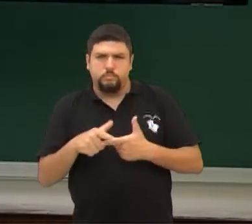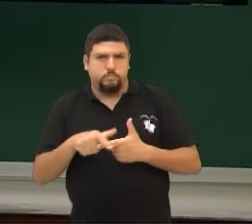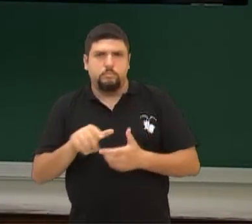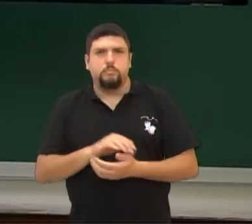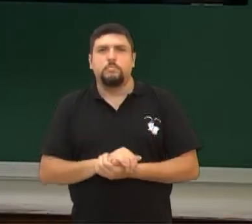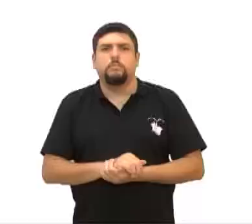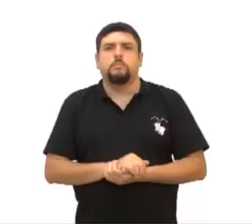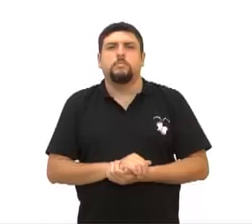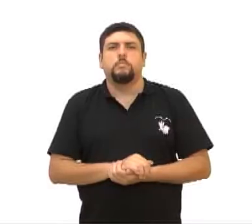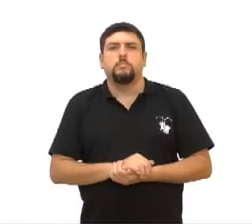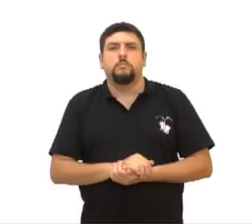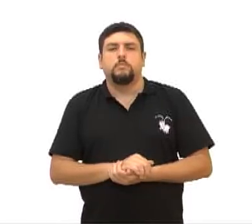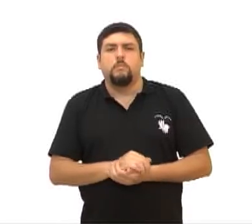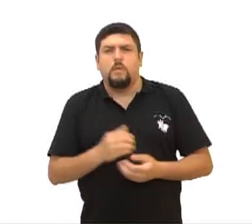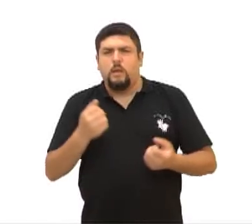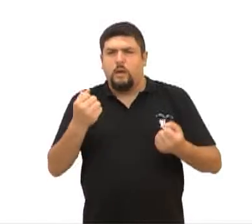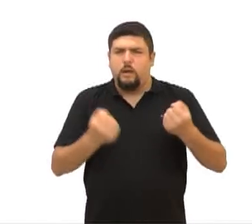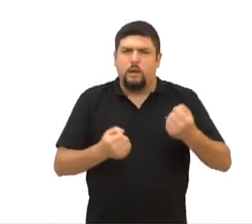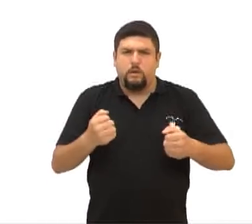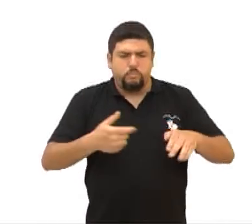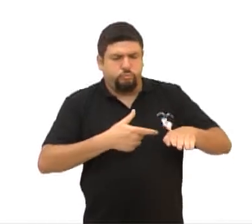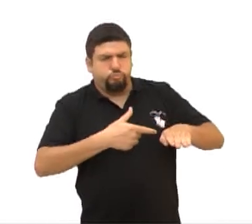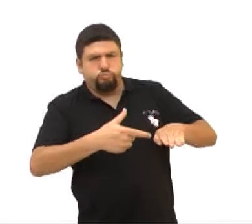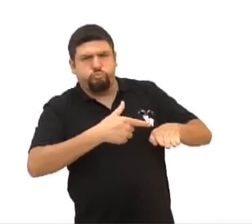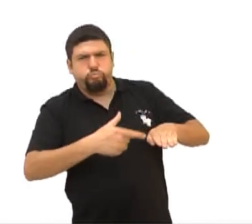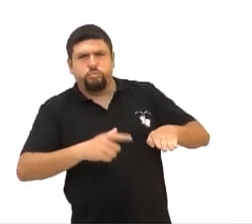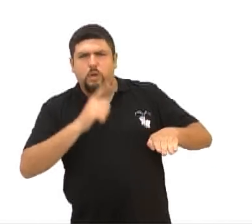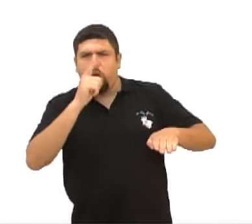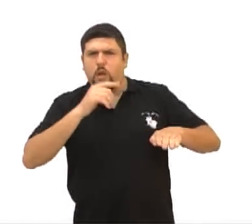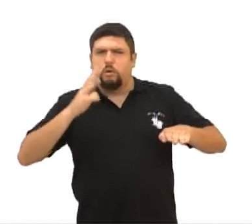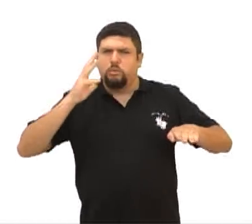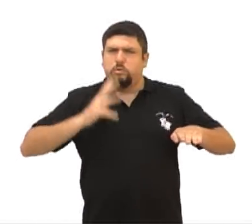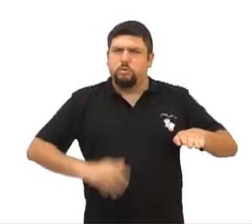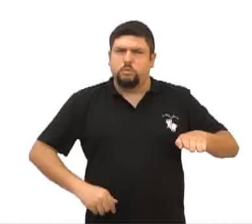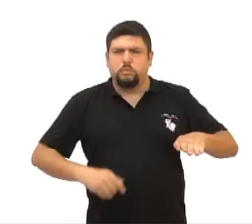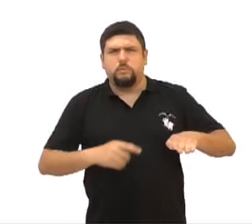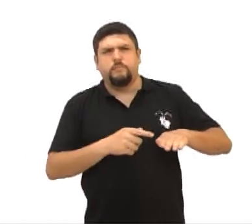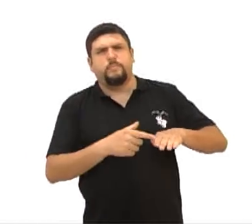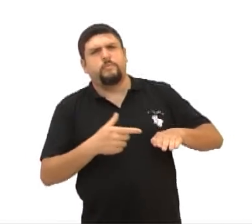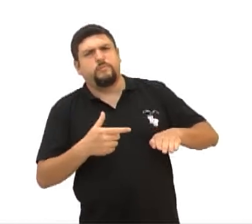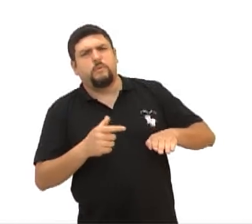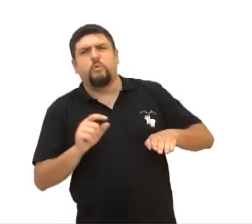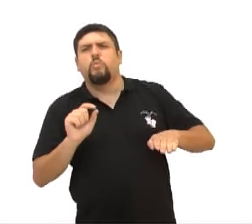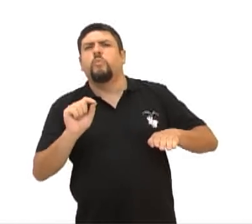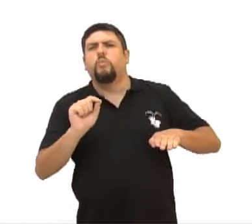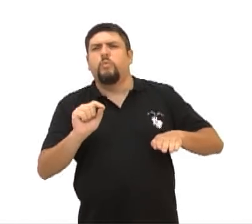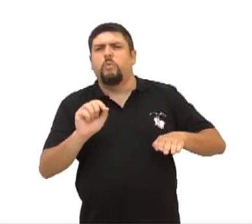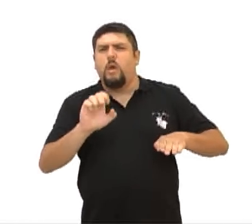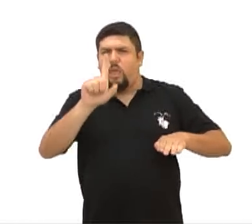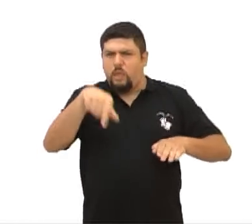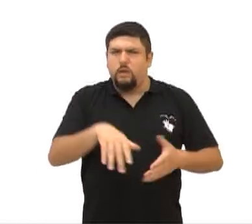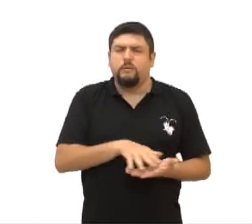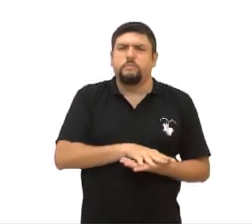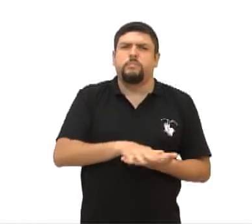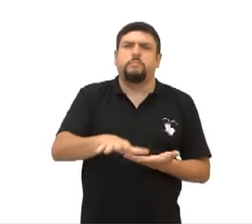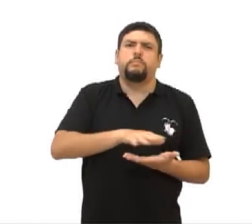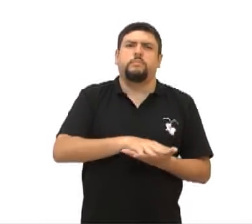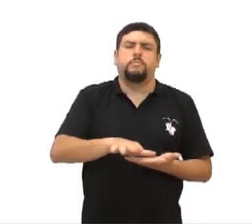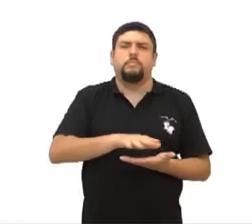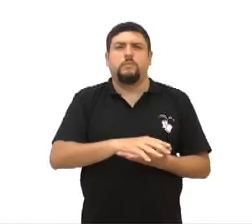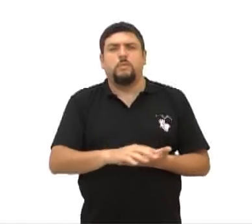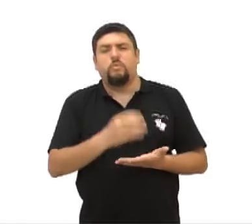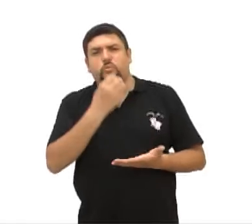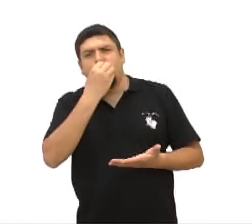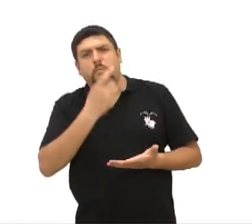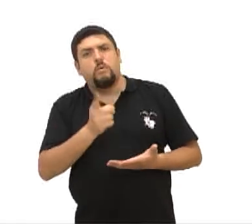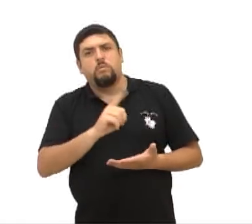prof. Lavar carros e calçada com água potável implica em desperdício, pois